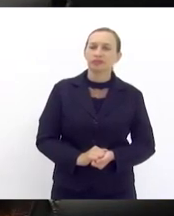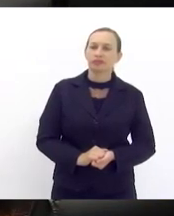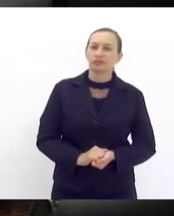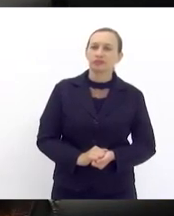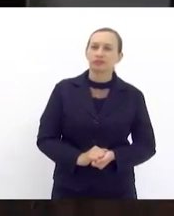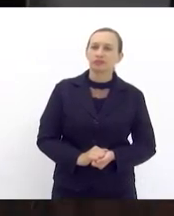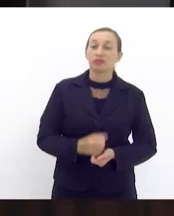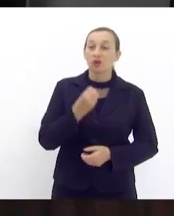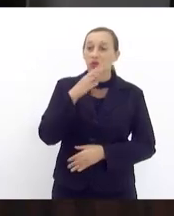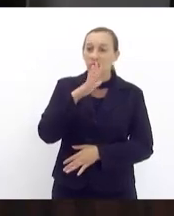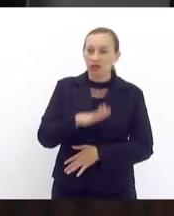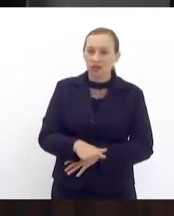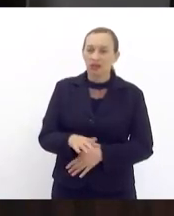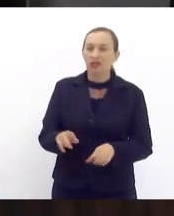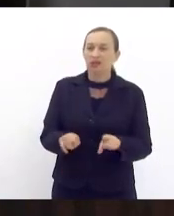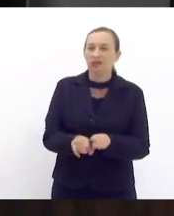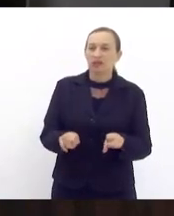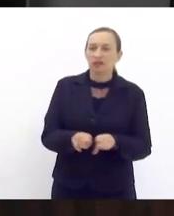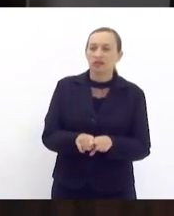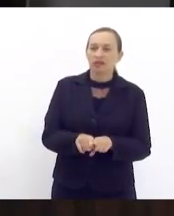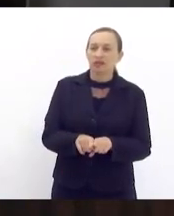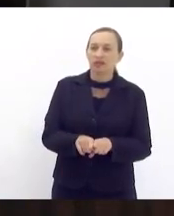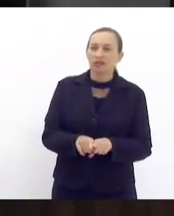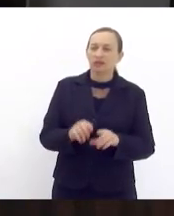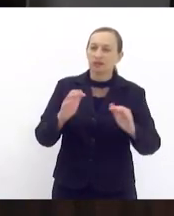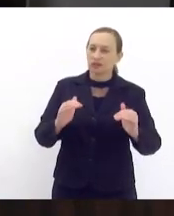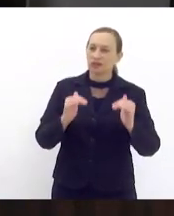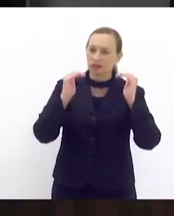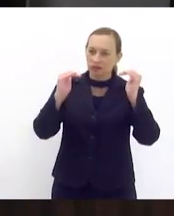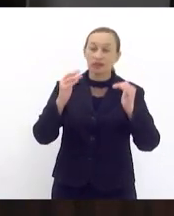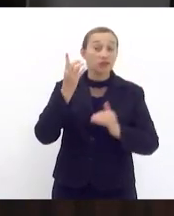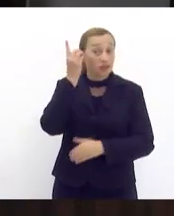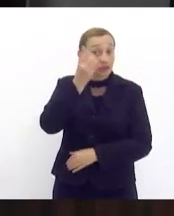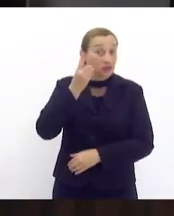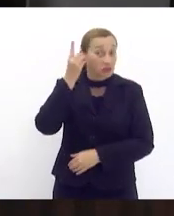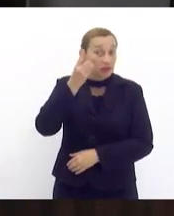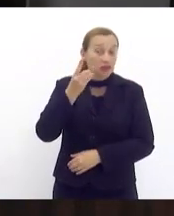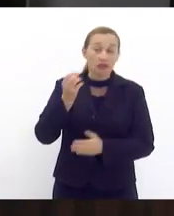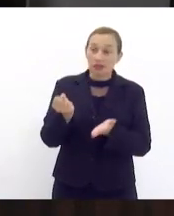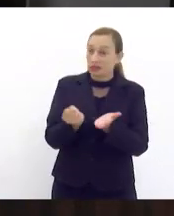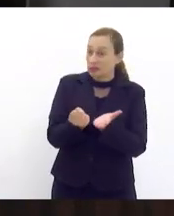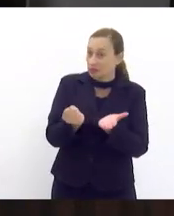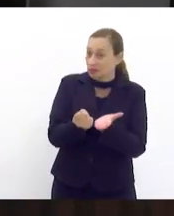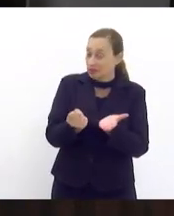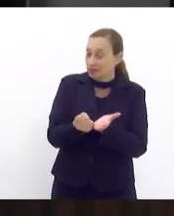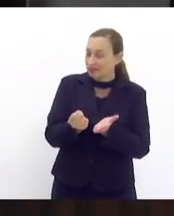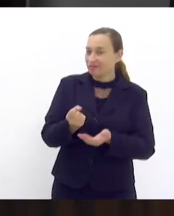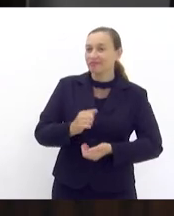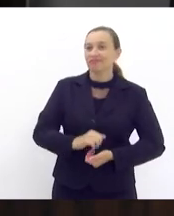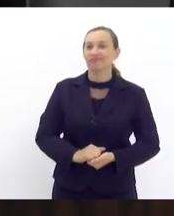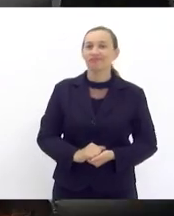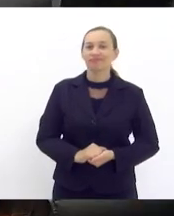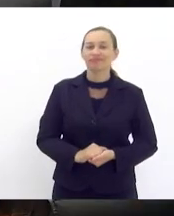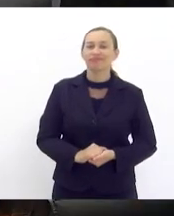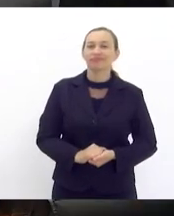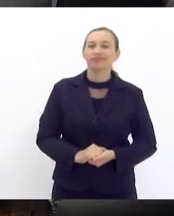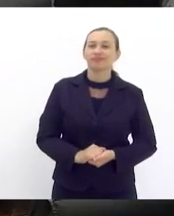quero dar uma boa tarde também nosso excelentíssimo Deputado Samuel Malafaia tá Samuel